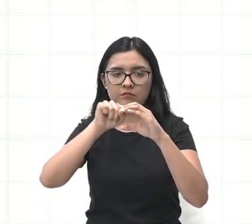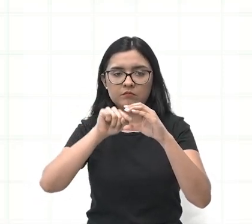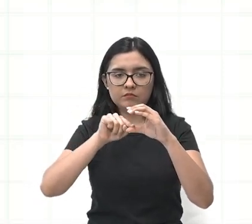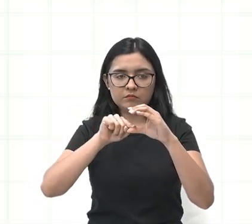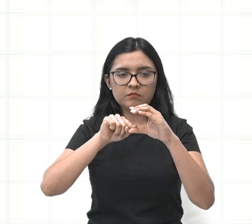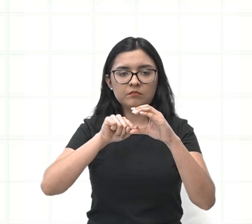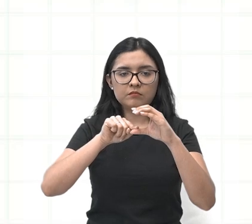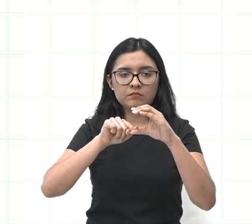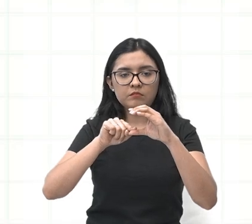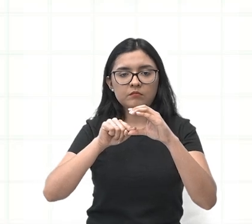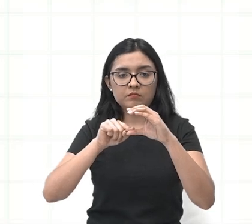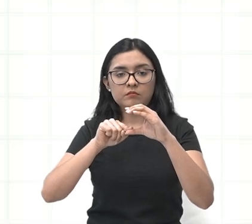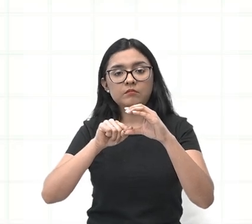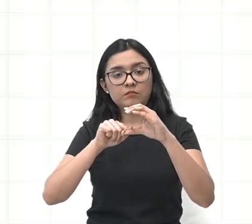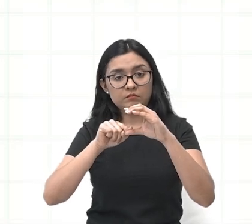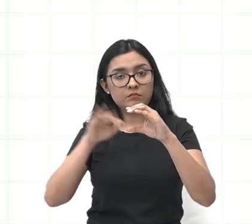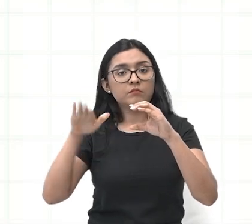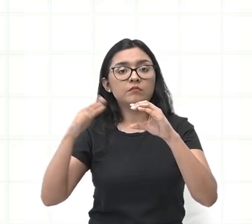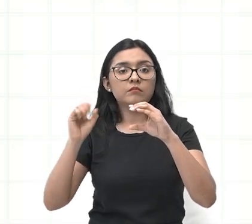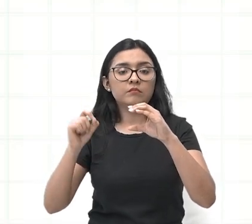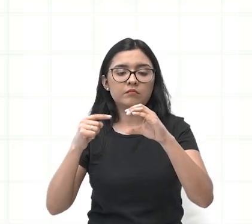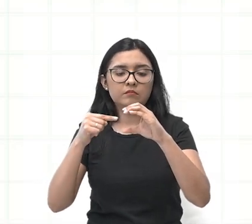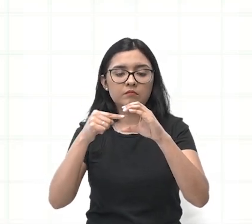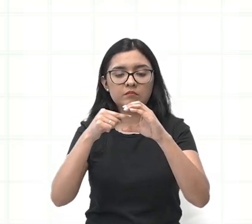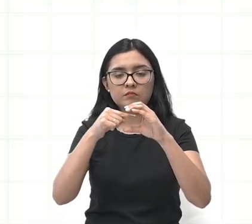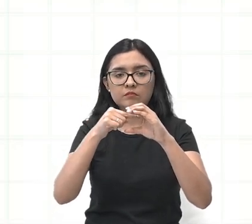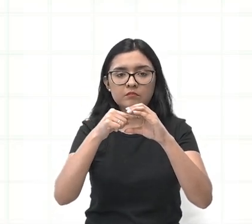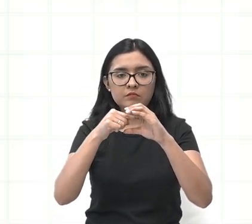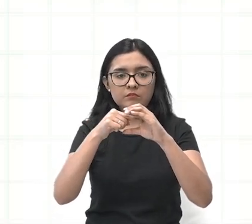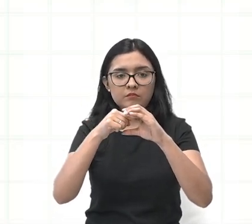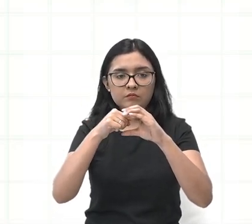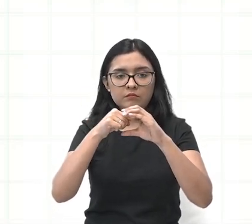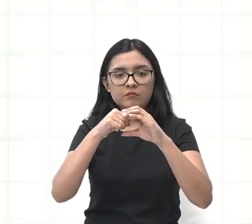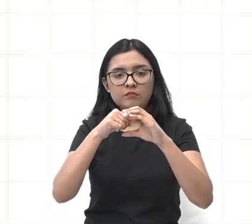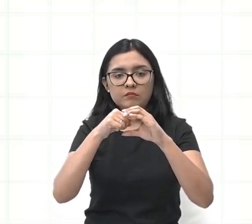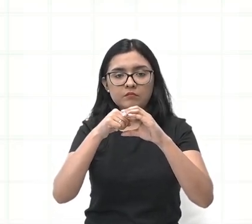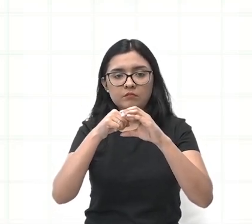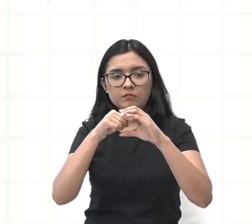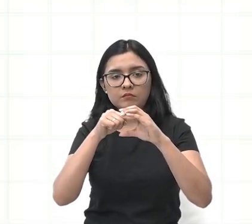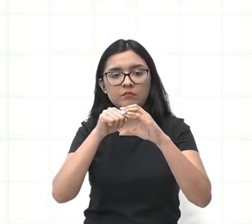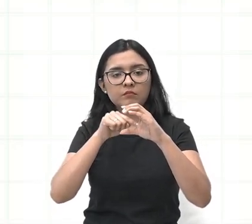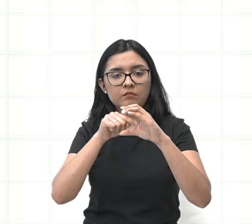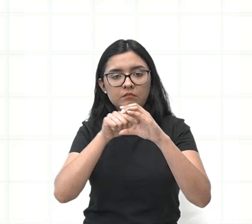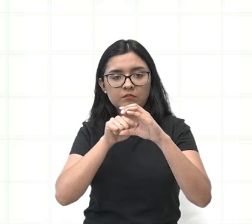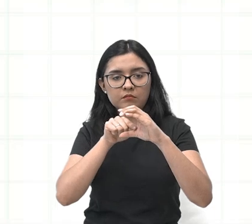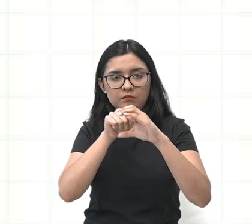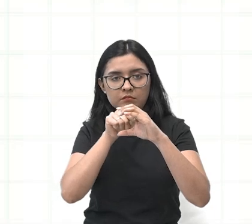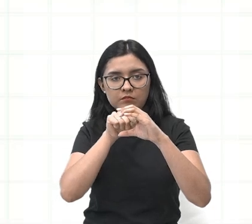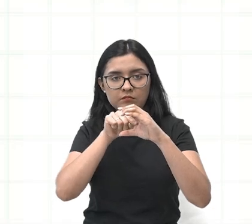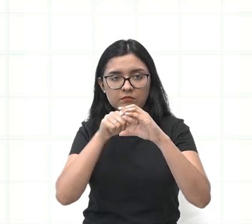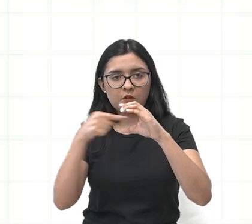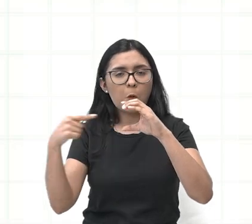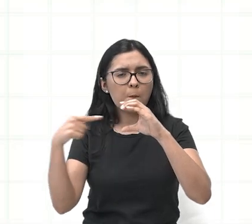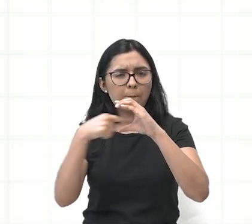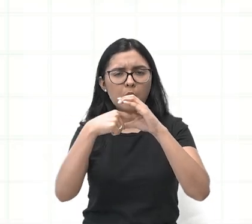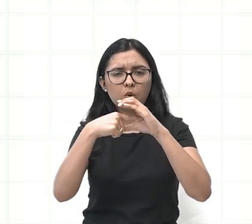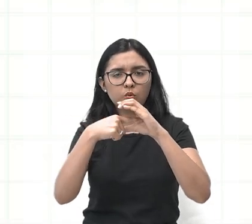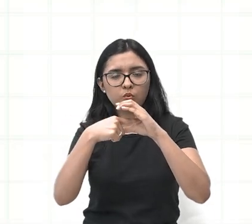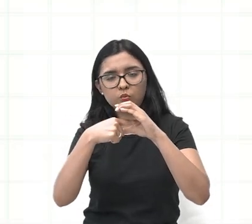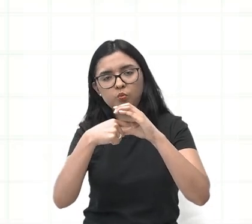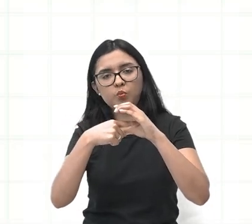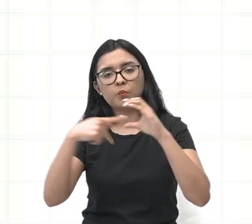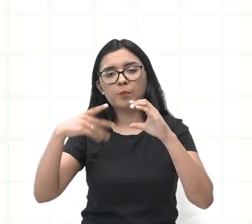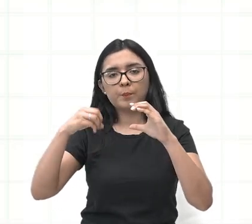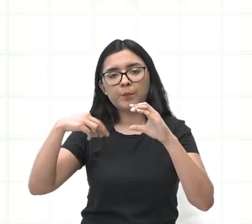regular, ele vai direcionar, né, vai convergir essa luz para um ponto chamado de